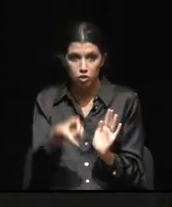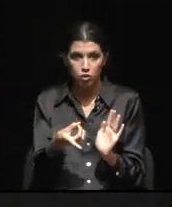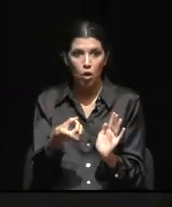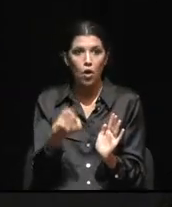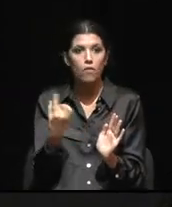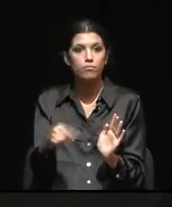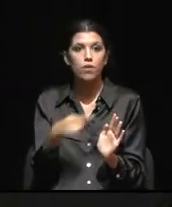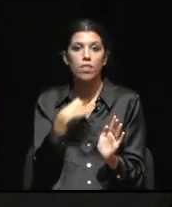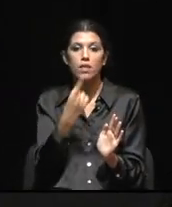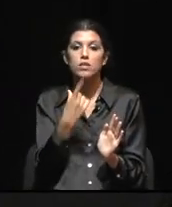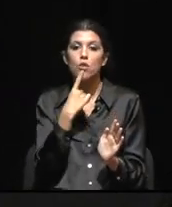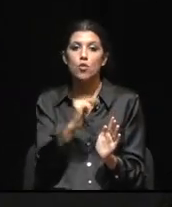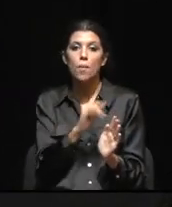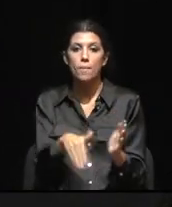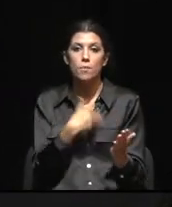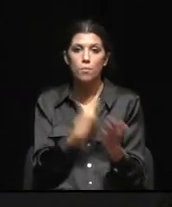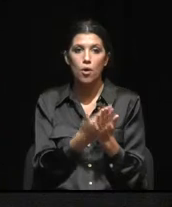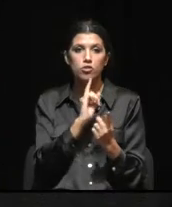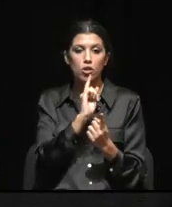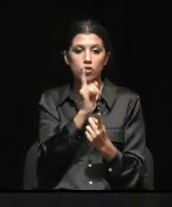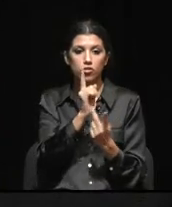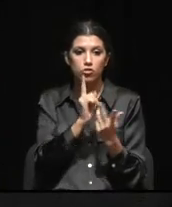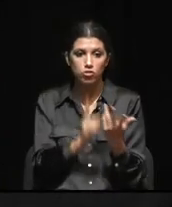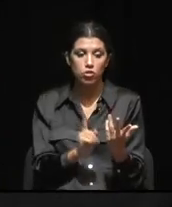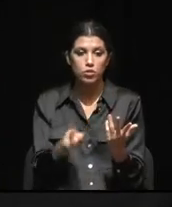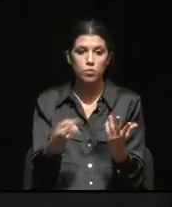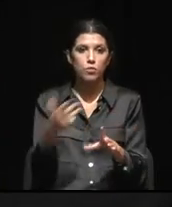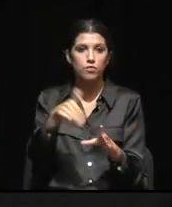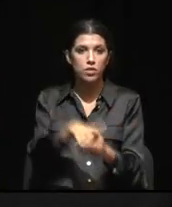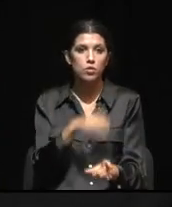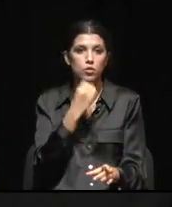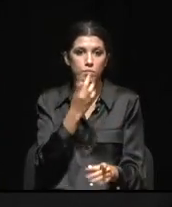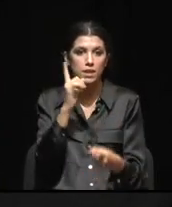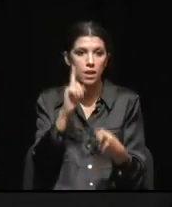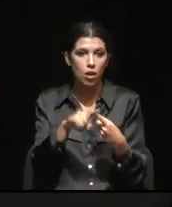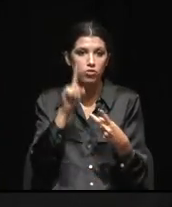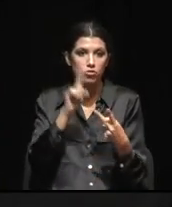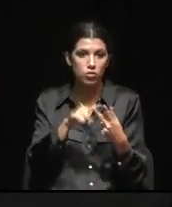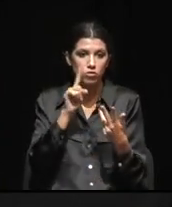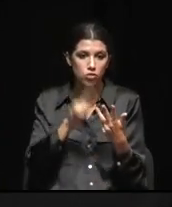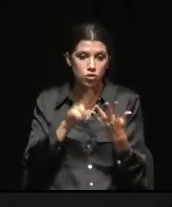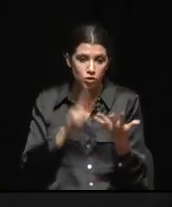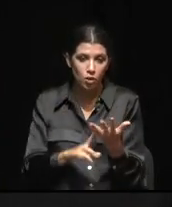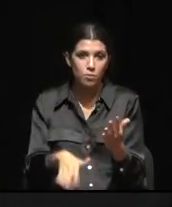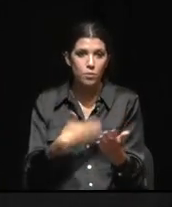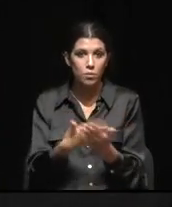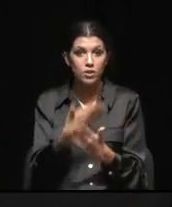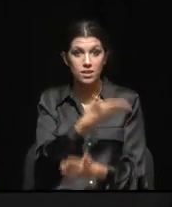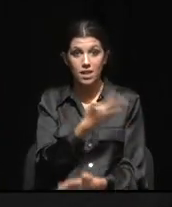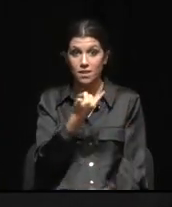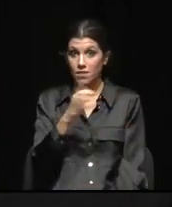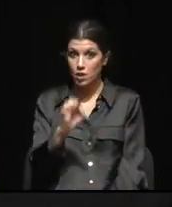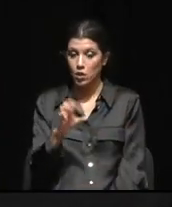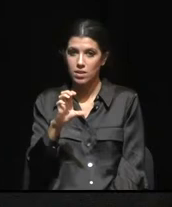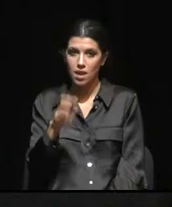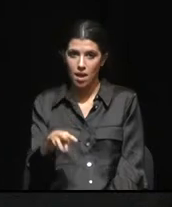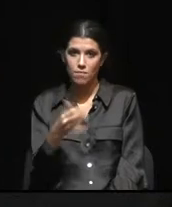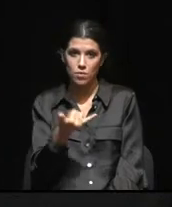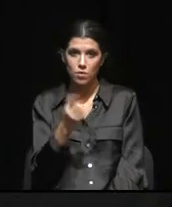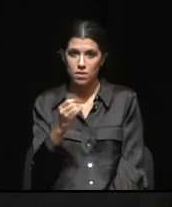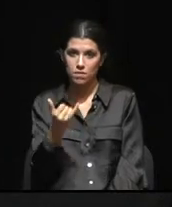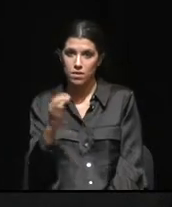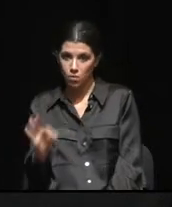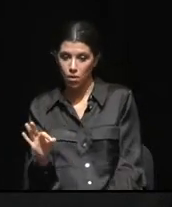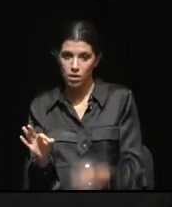dizer apenas o nome das propostas e depois quando for a sua votação explicarei uma a uma temos a proposta 128 cm